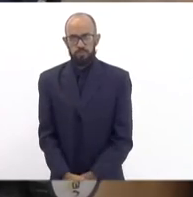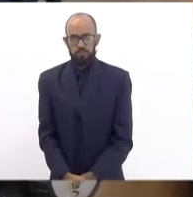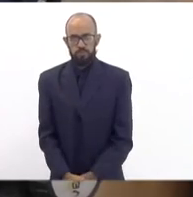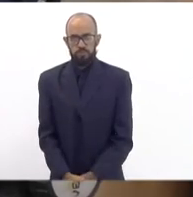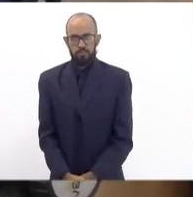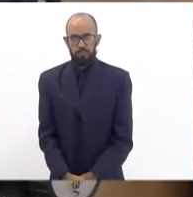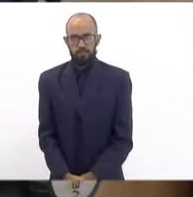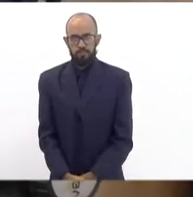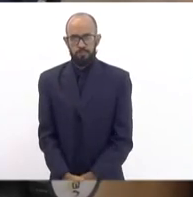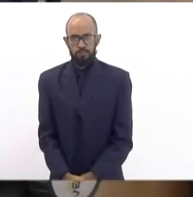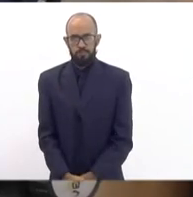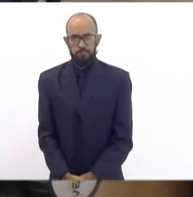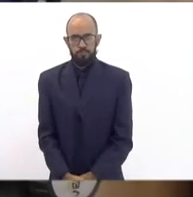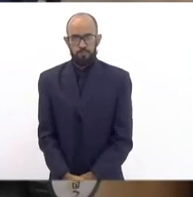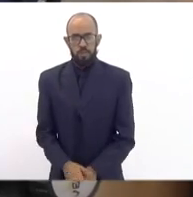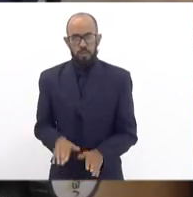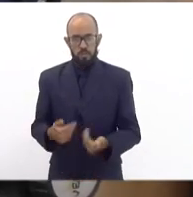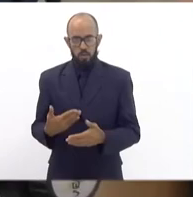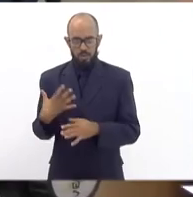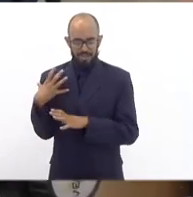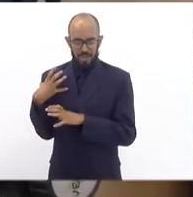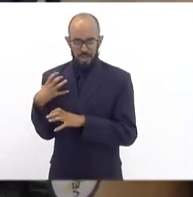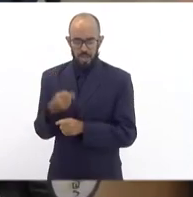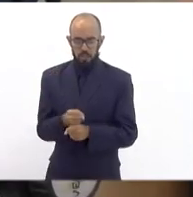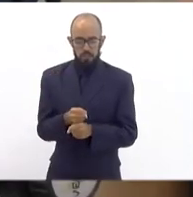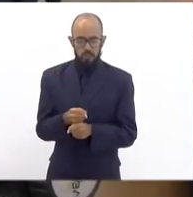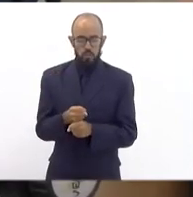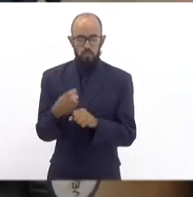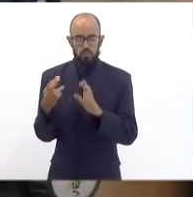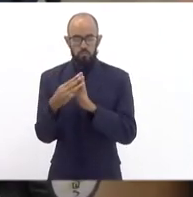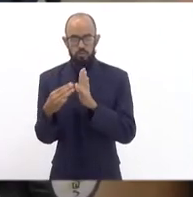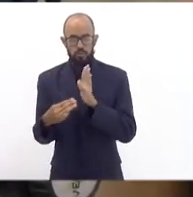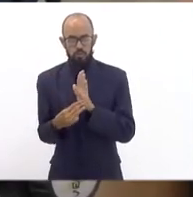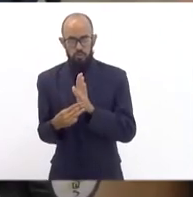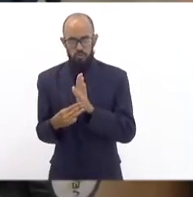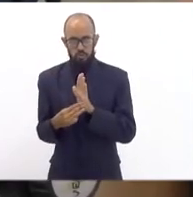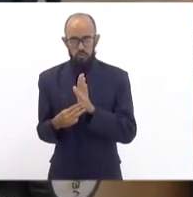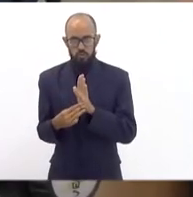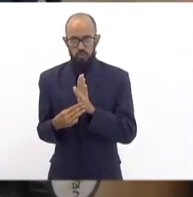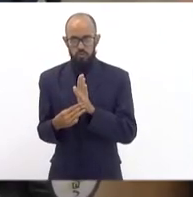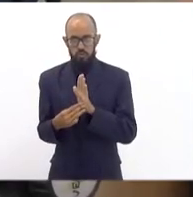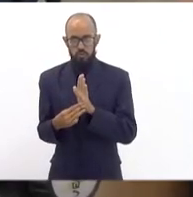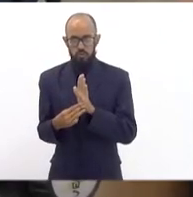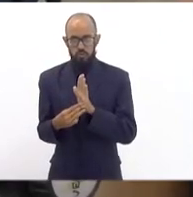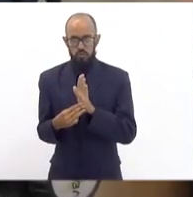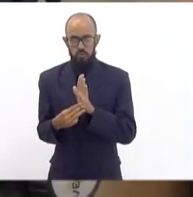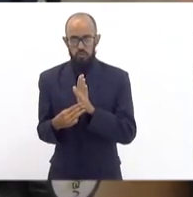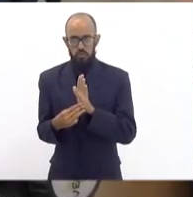Então, essa revisão metodológica que a presidente vai requisitar, dessa nota técnica,